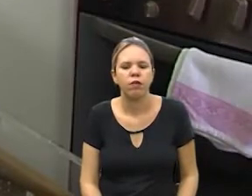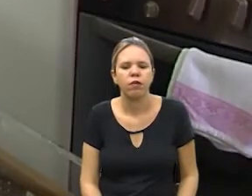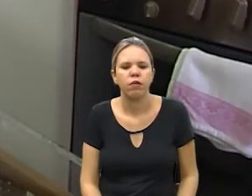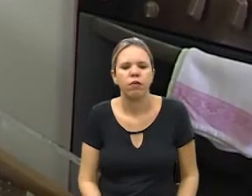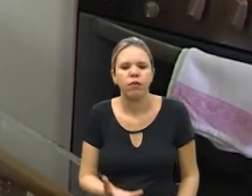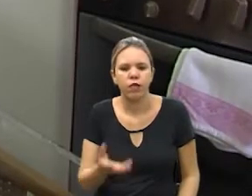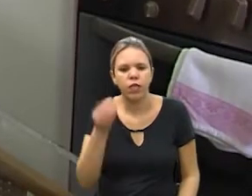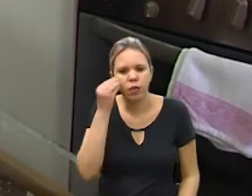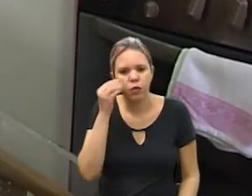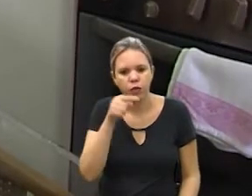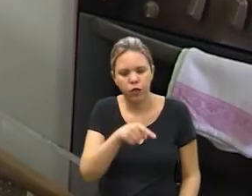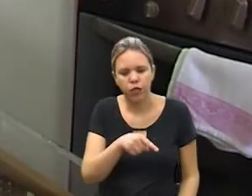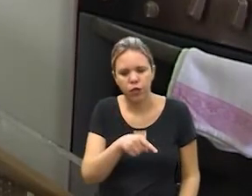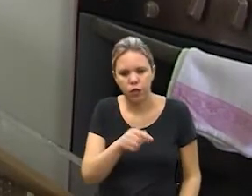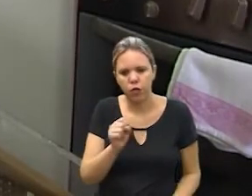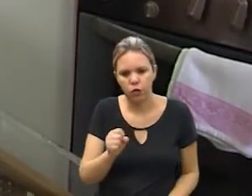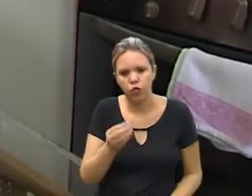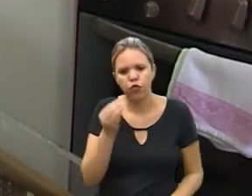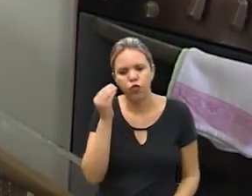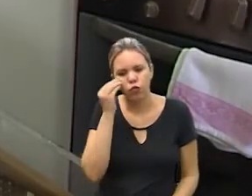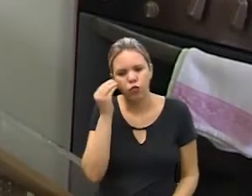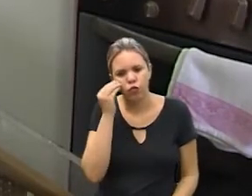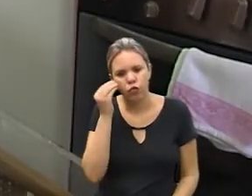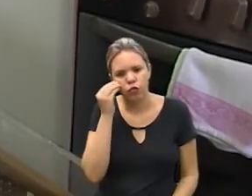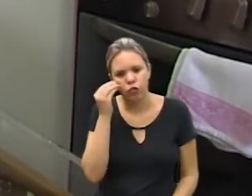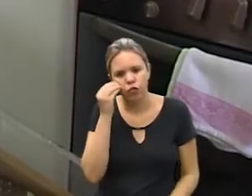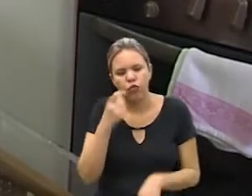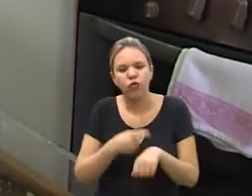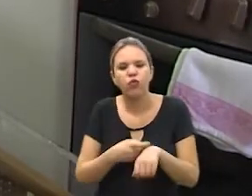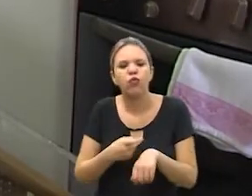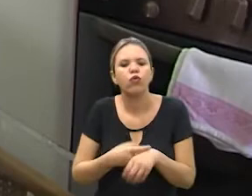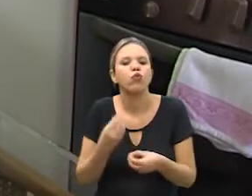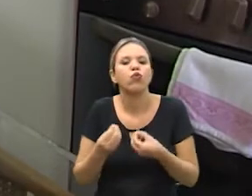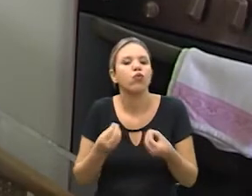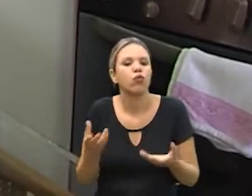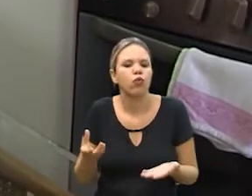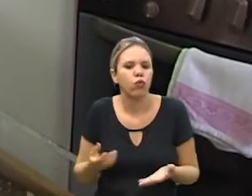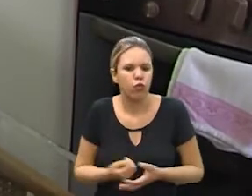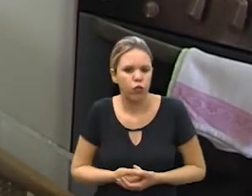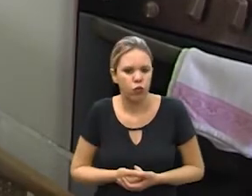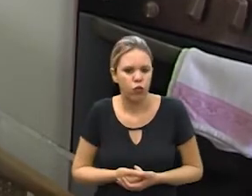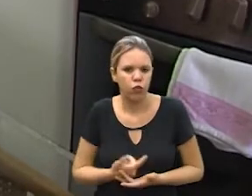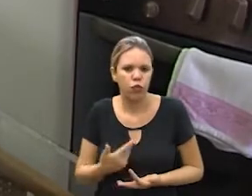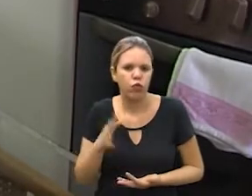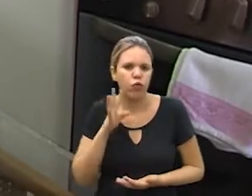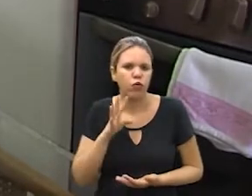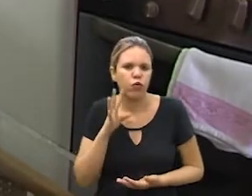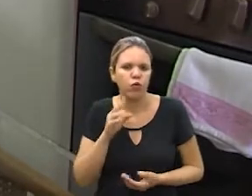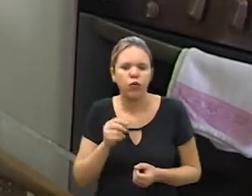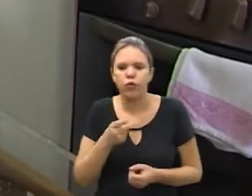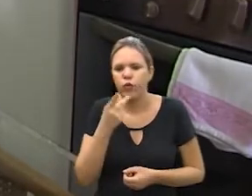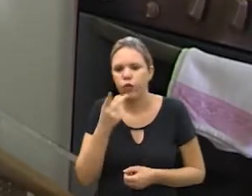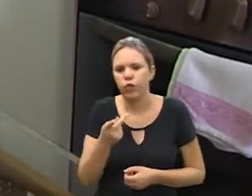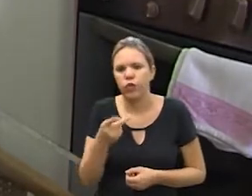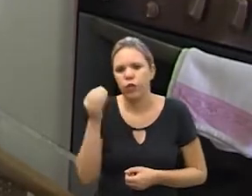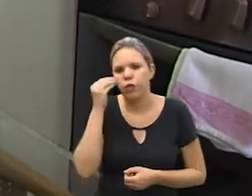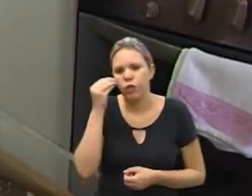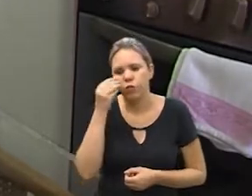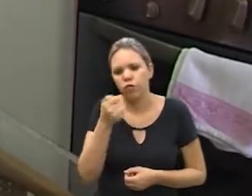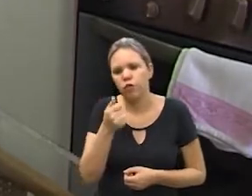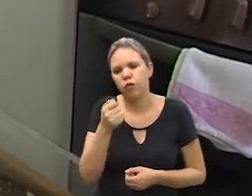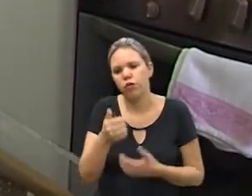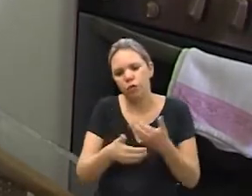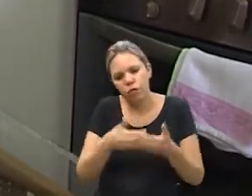Quiser provar ele assim, quer ver? Pra você conhecer o ingrediente. Isso é uma coisa legal que eu gosto de falar. Vai provando